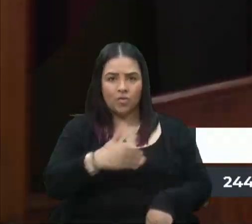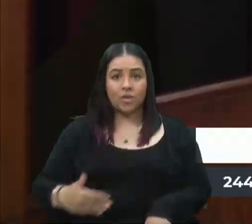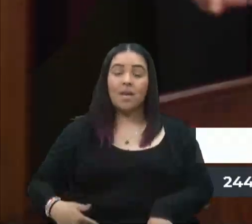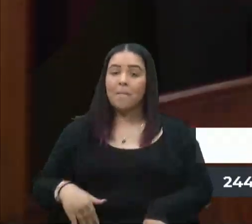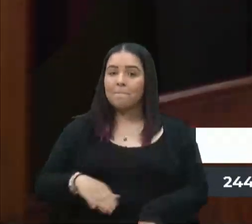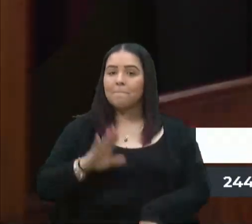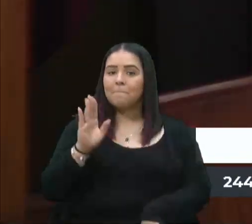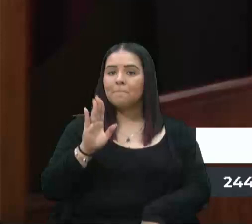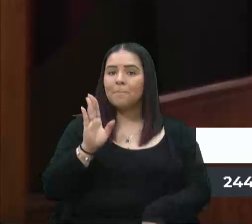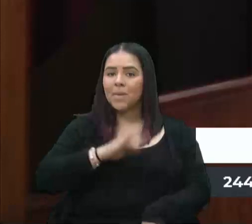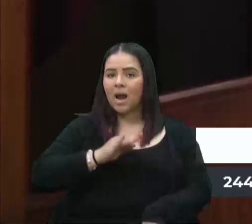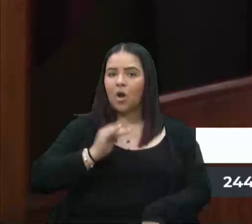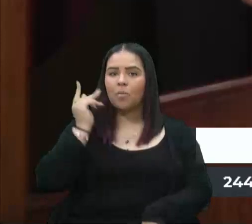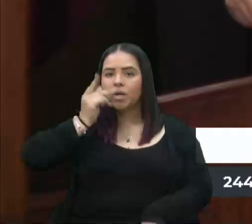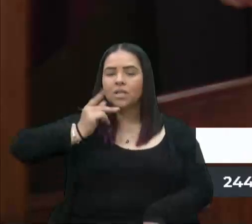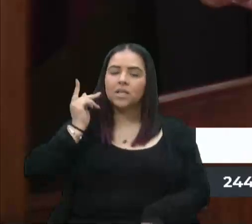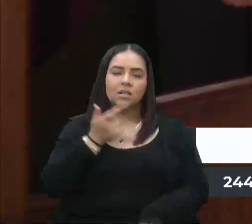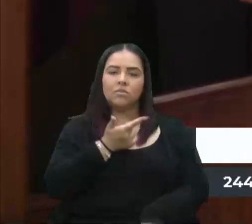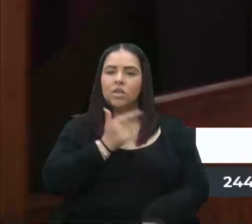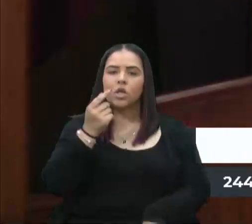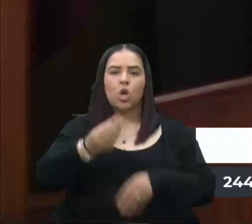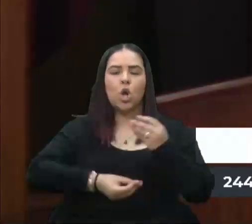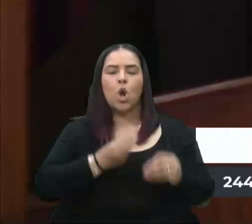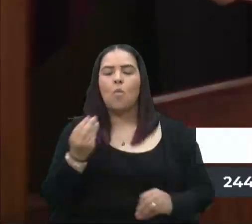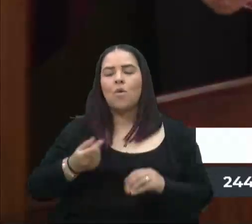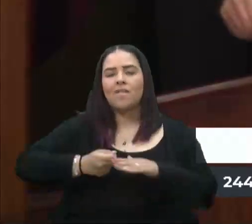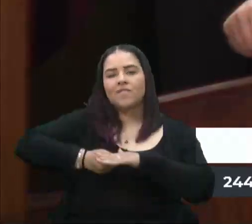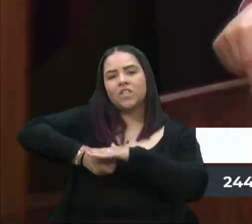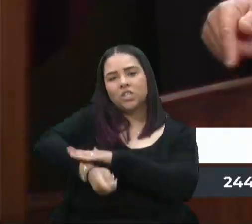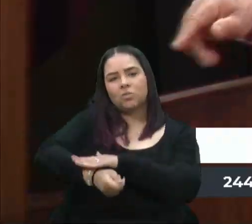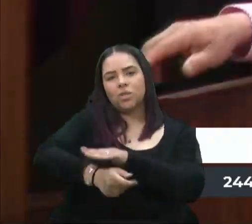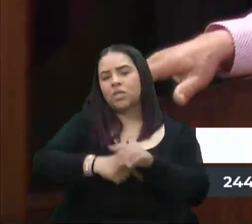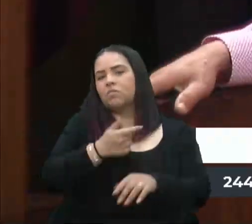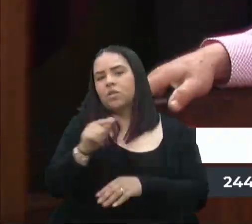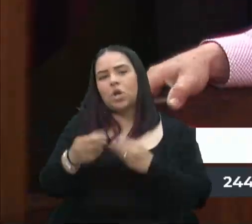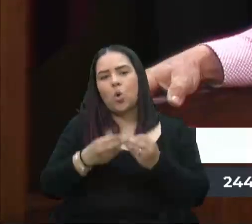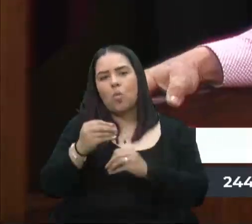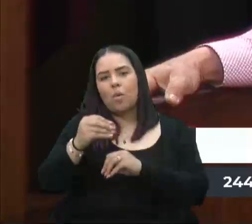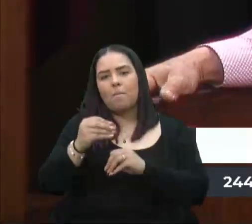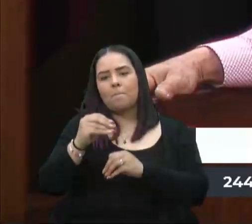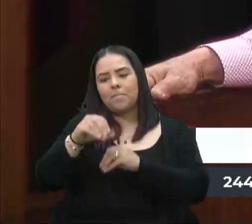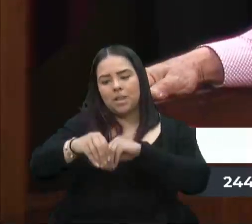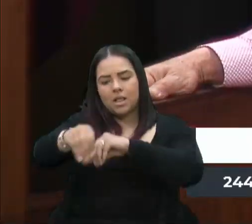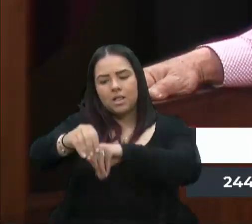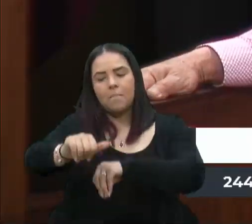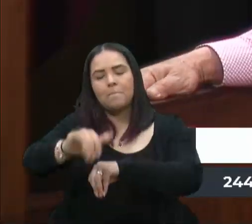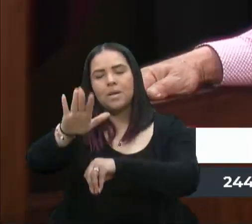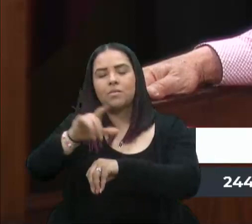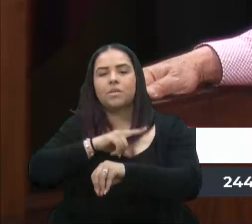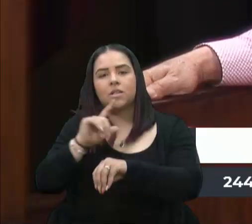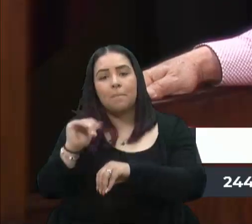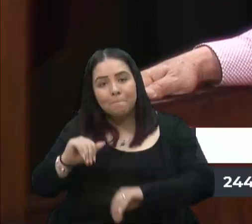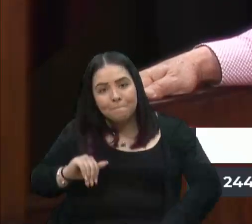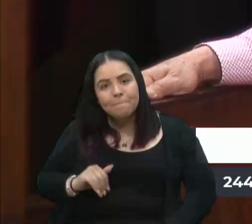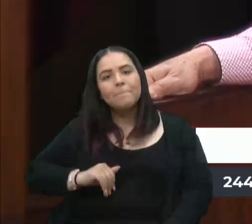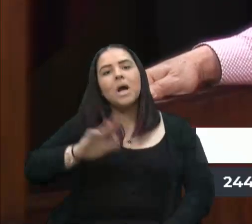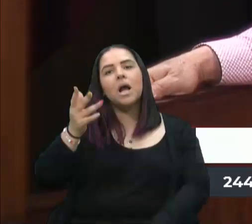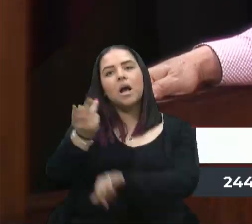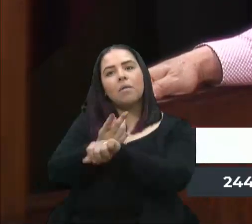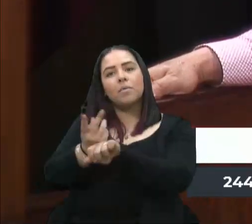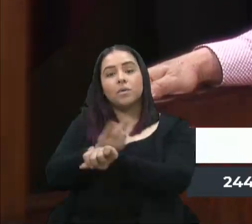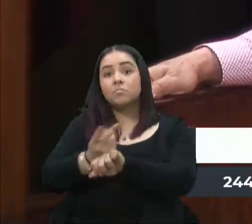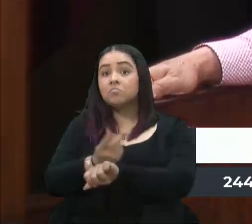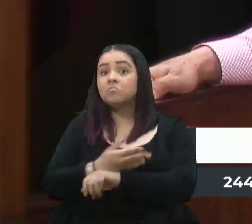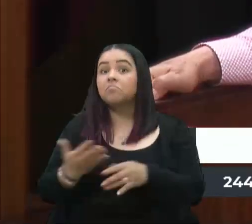o agricultor de fazer o investimento na sua propriedade, de fazer o plantio talvez maior, para ter a oferta e procura pro. Talvez